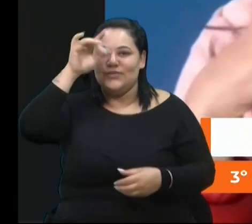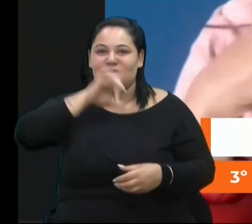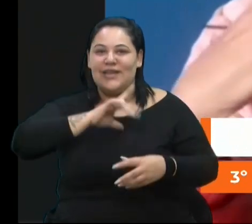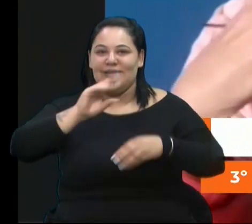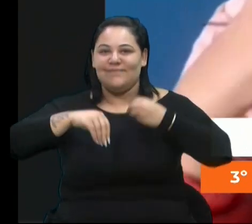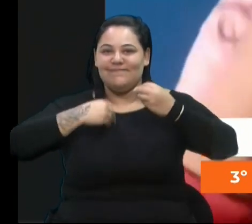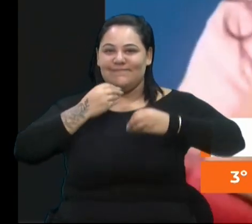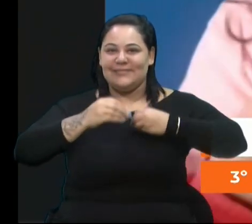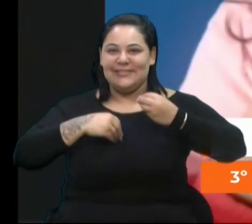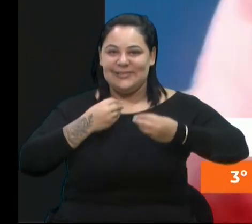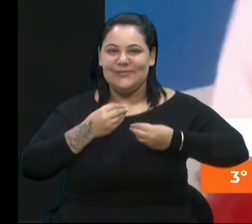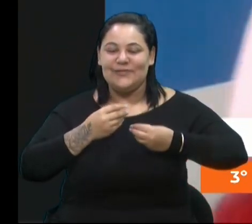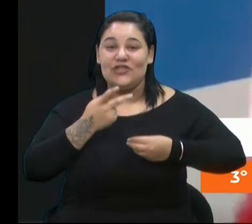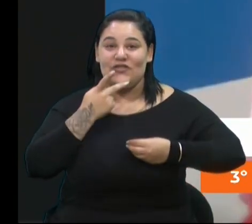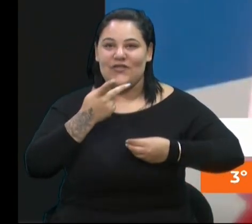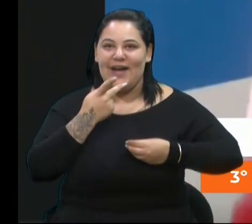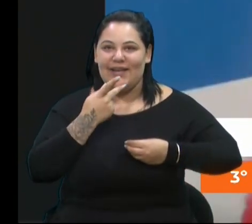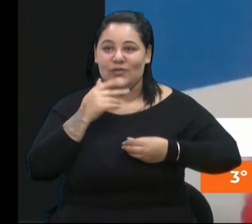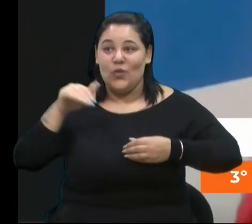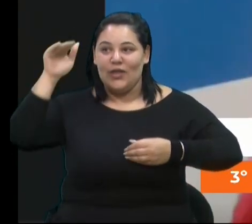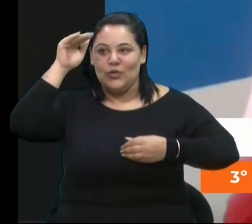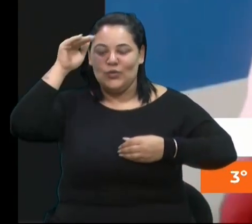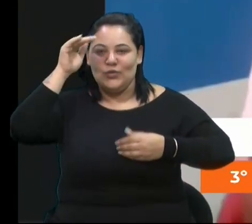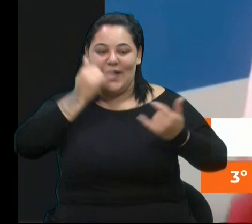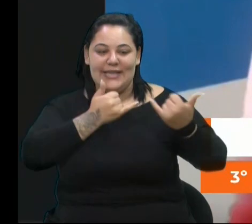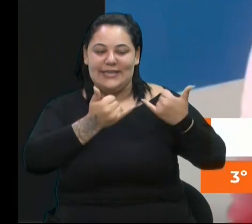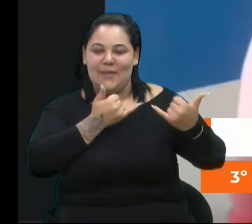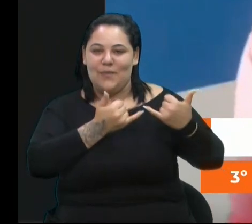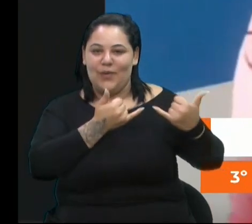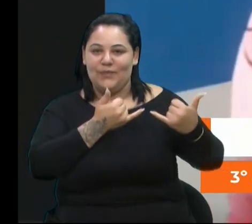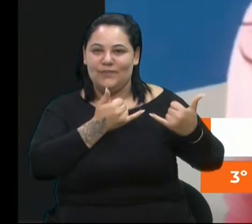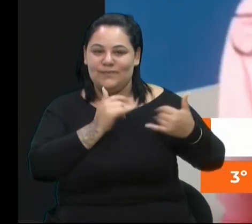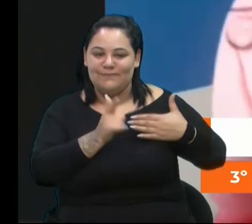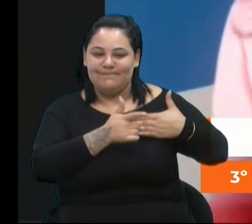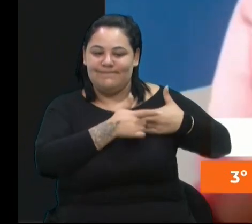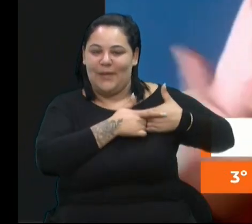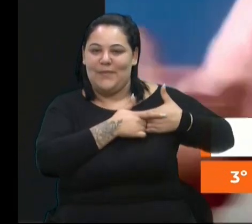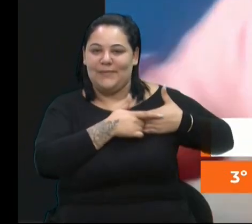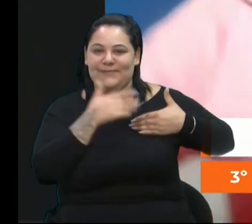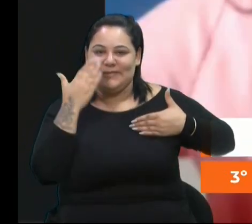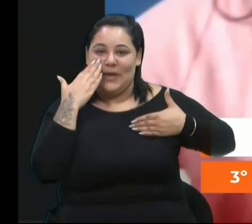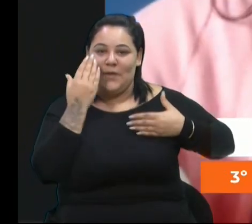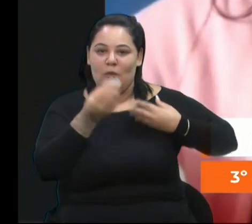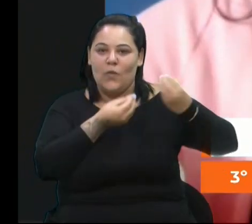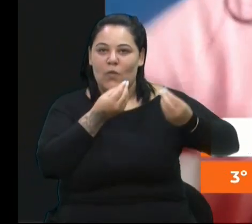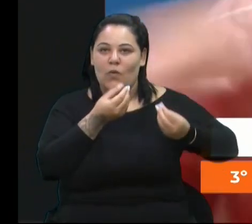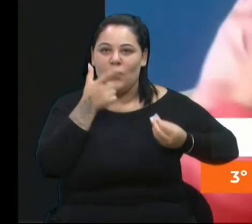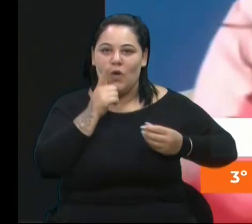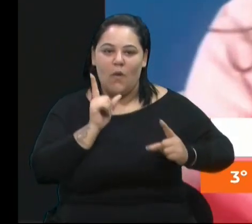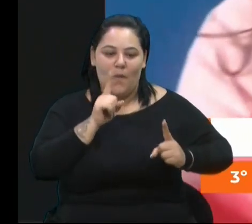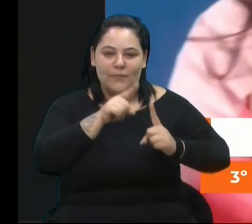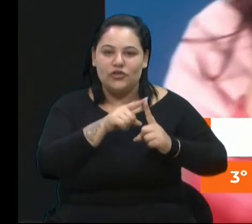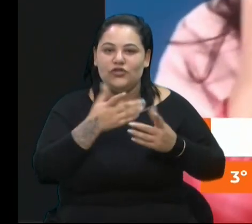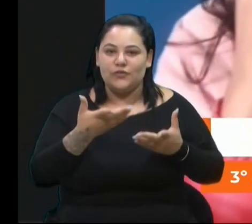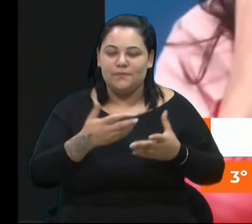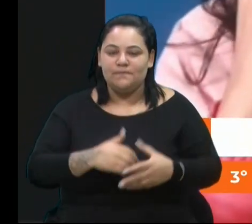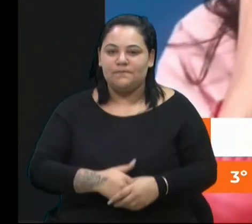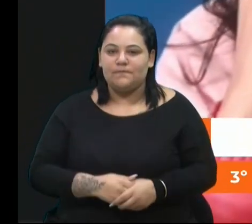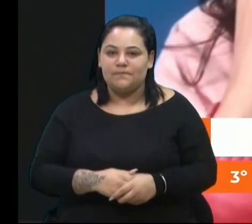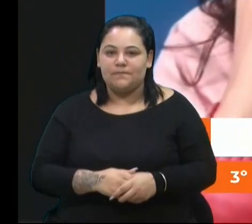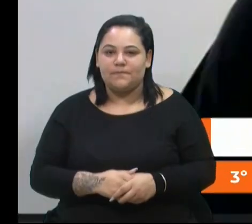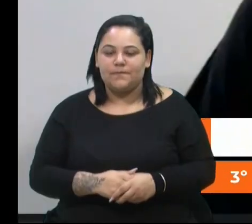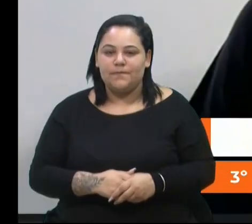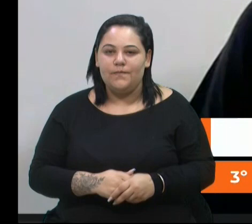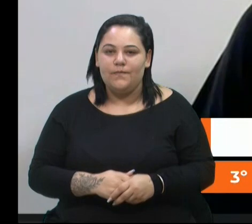né, quando a gente fala no adulto referência, quando tu falava sobre isso. E aí, como é que a gente chega nisso? Assim, vamos falar um pouquinho? Tá,